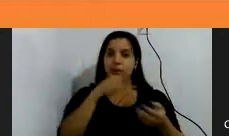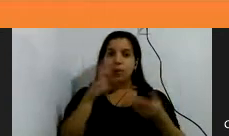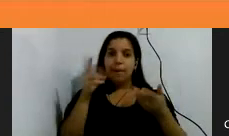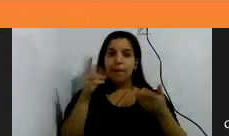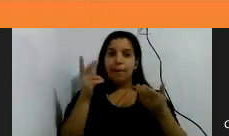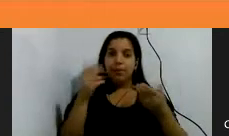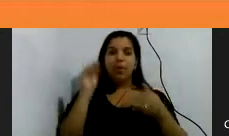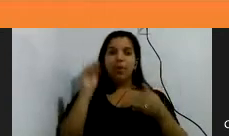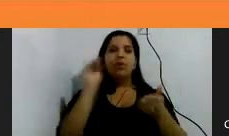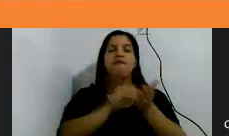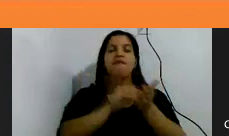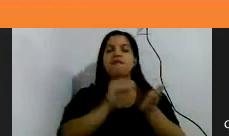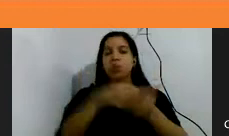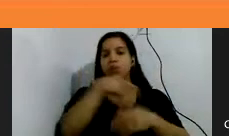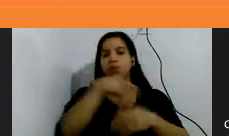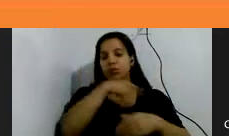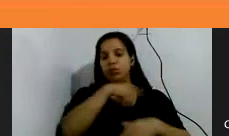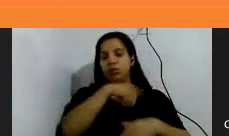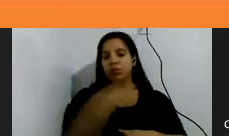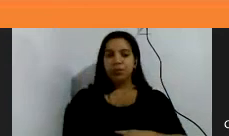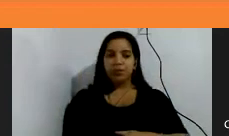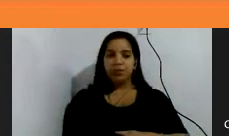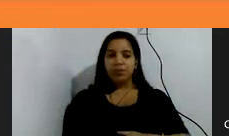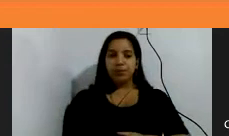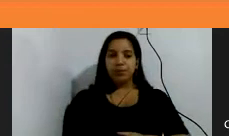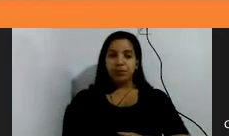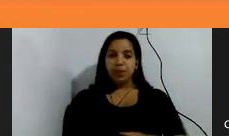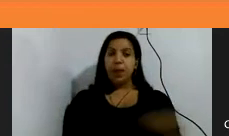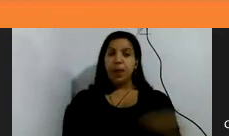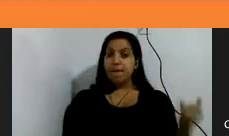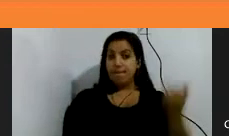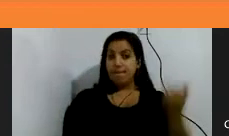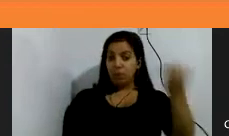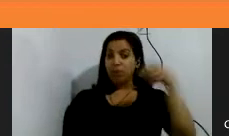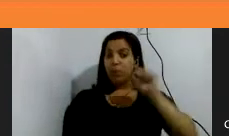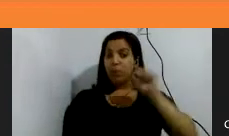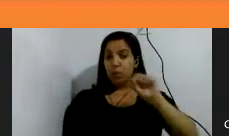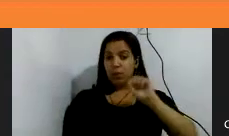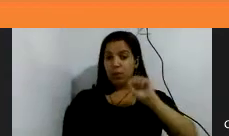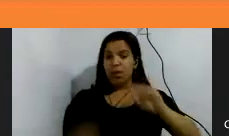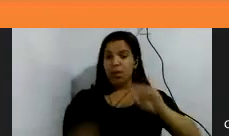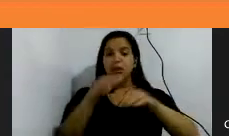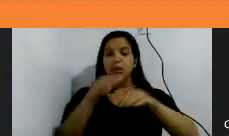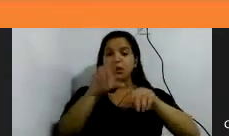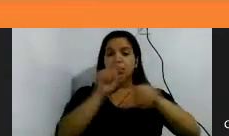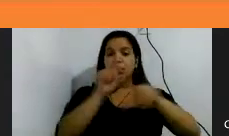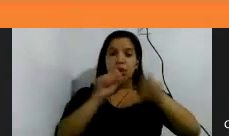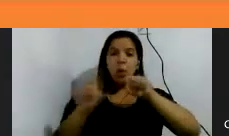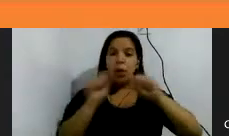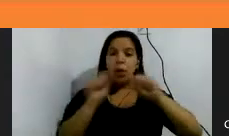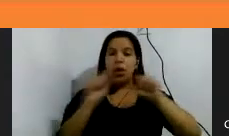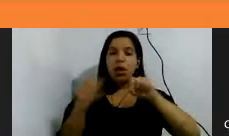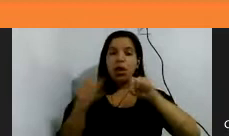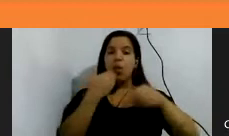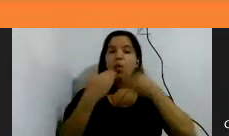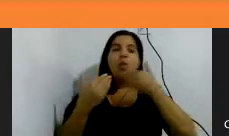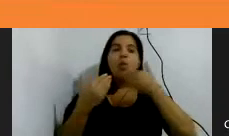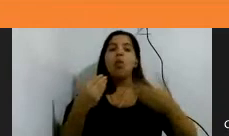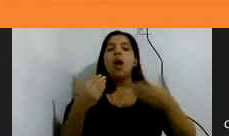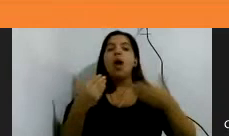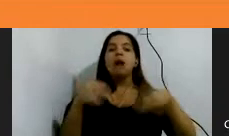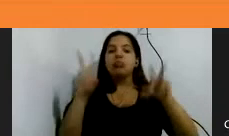tem deficiência. Então, qual que é a importância disso? A gente consegue selecionar qual que é o